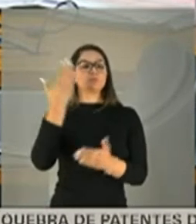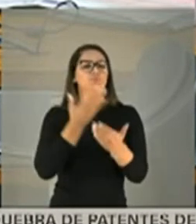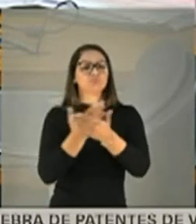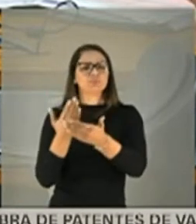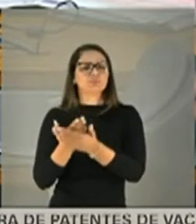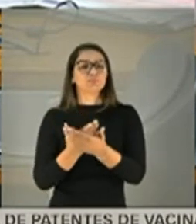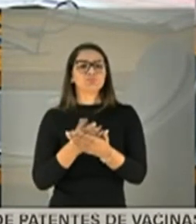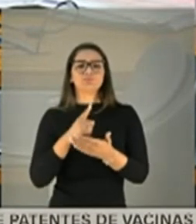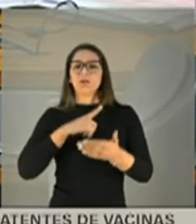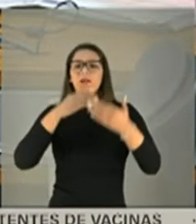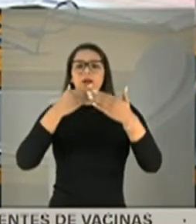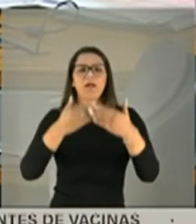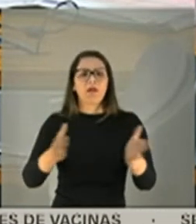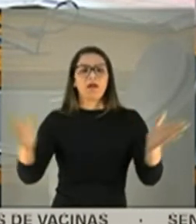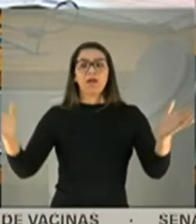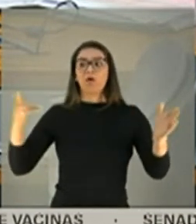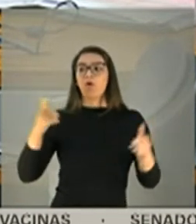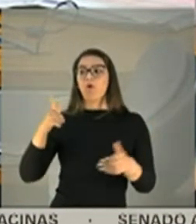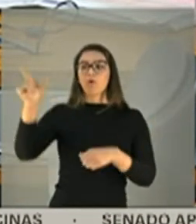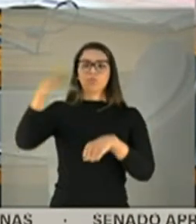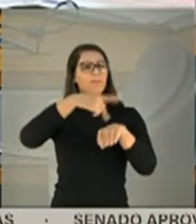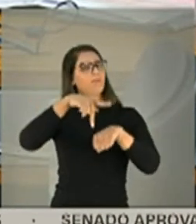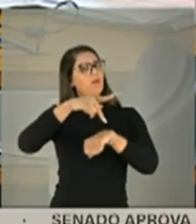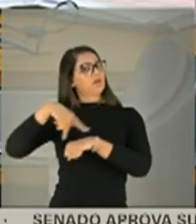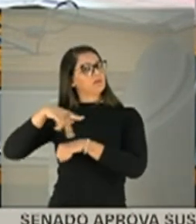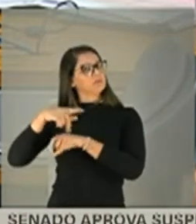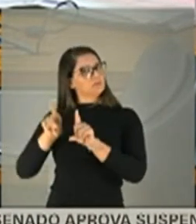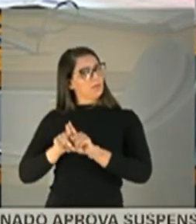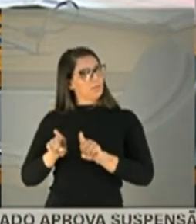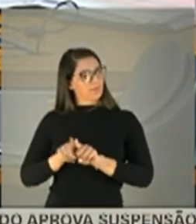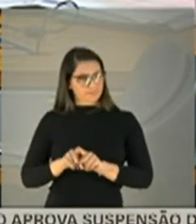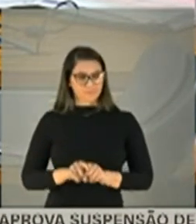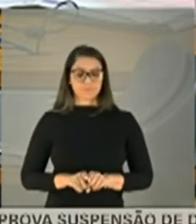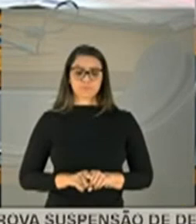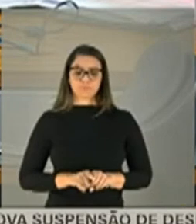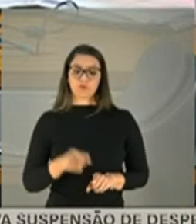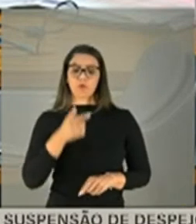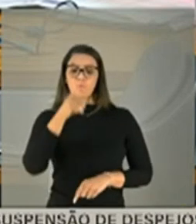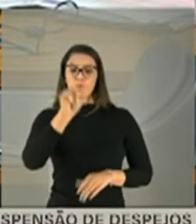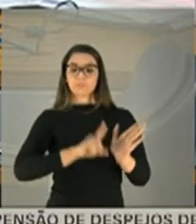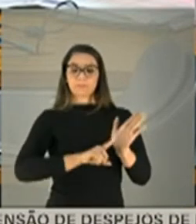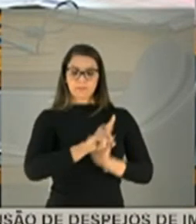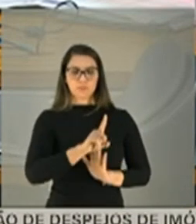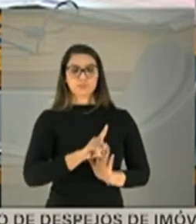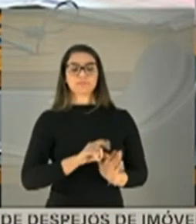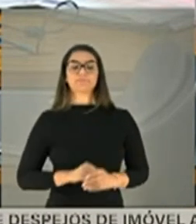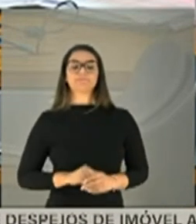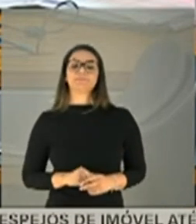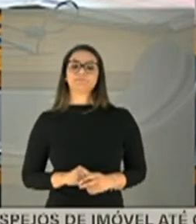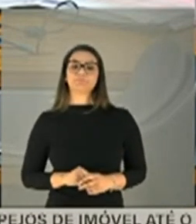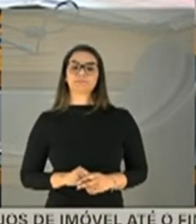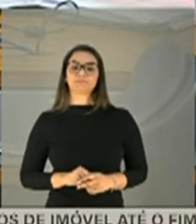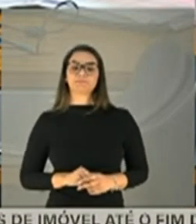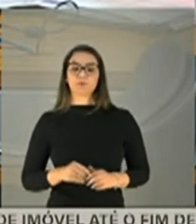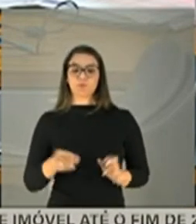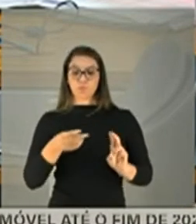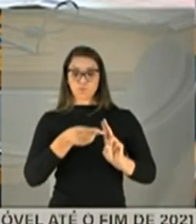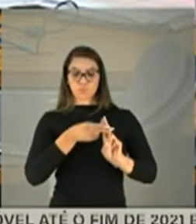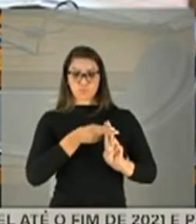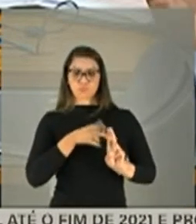ter abrangido outros países. Outra pergunta que eu quero fazer para a senhora, daqui a pouco eu vou, doutor Pedro. O SUS tem